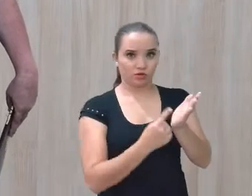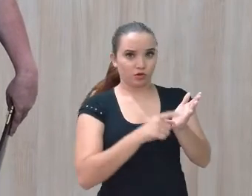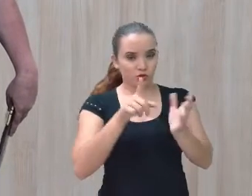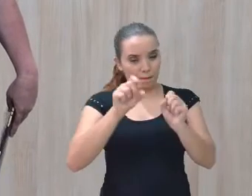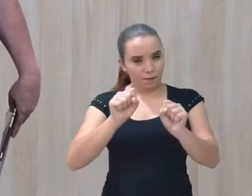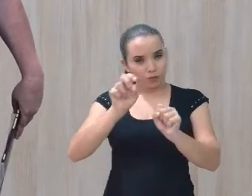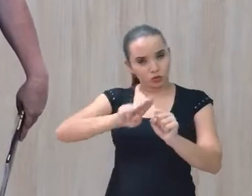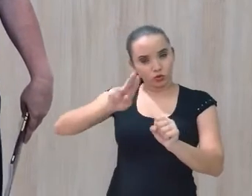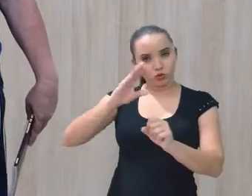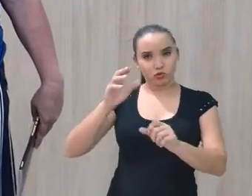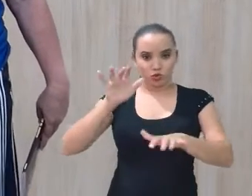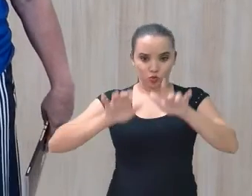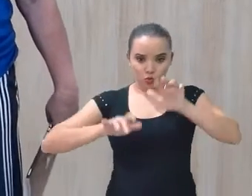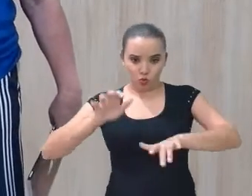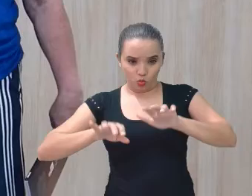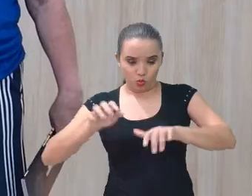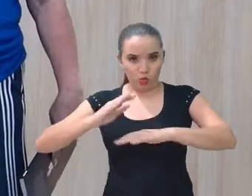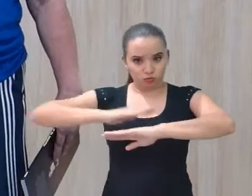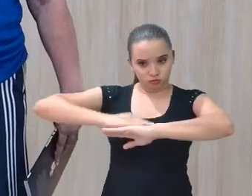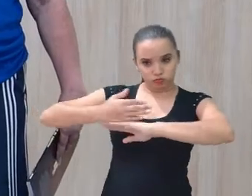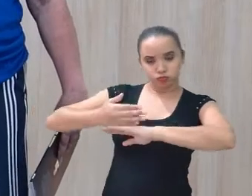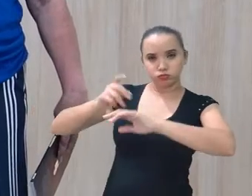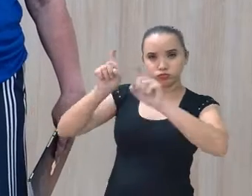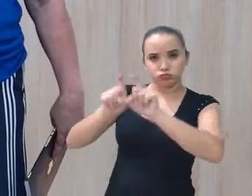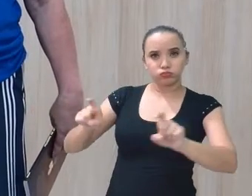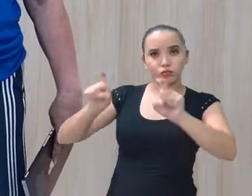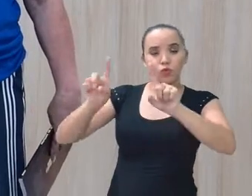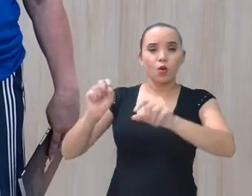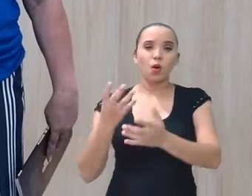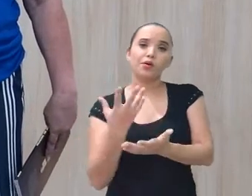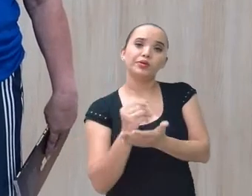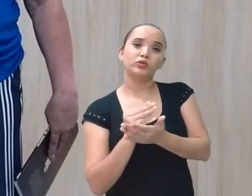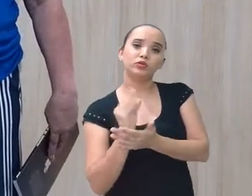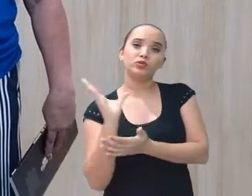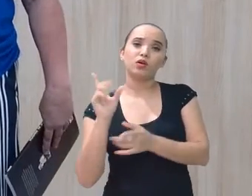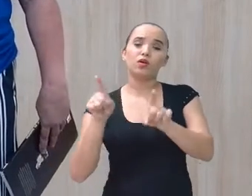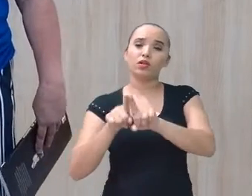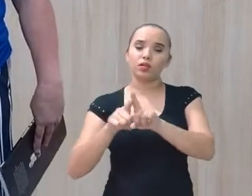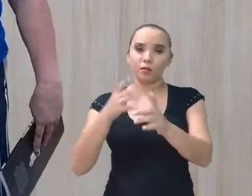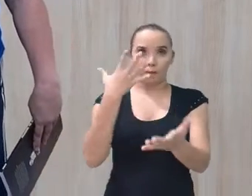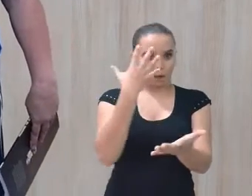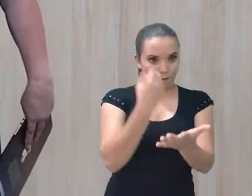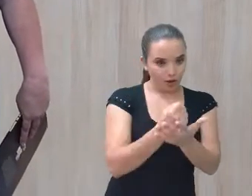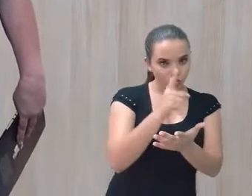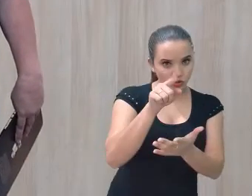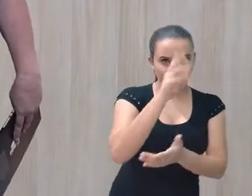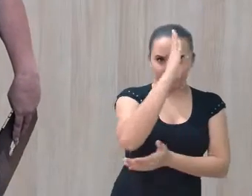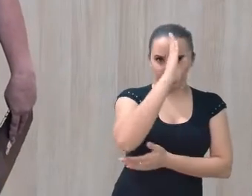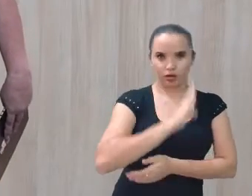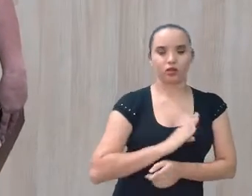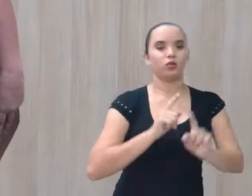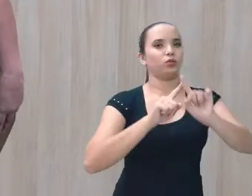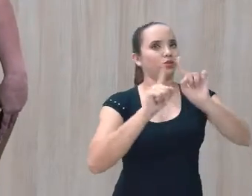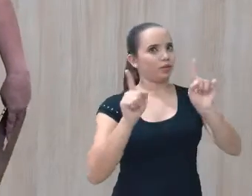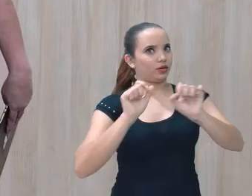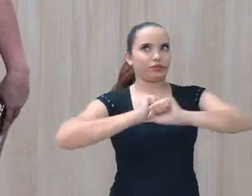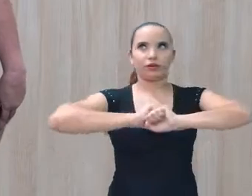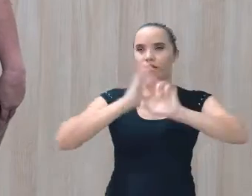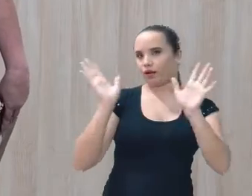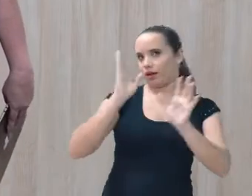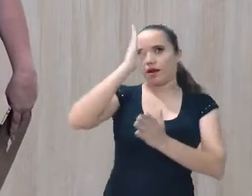no computador e no celular. Tá? Você pode baixar, ele é gratuito. Claro que o gratuito